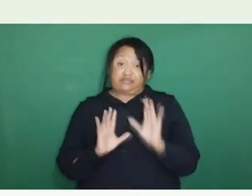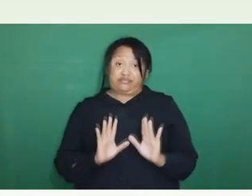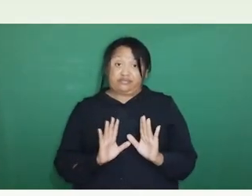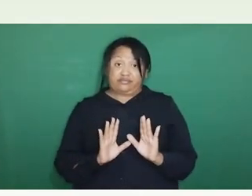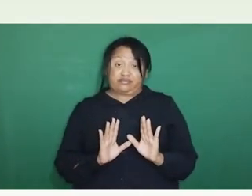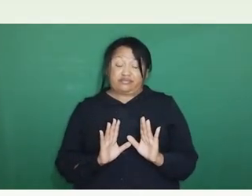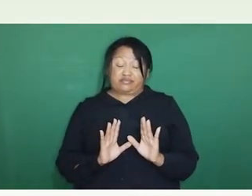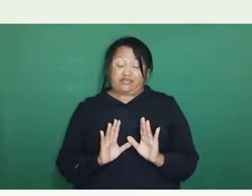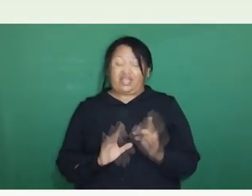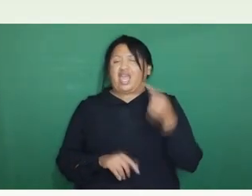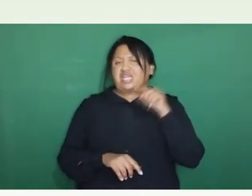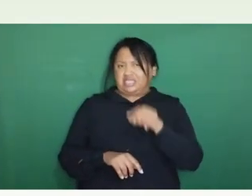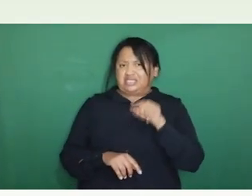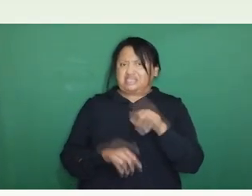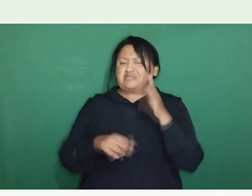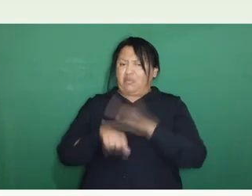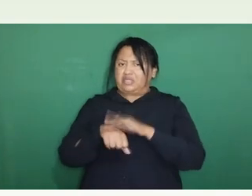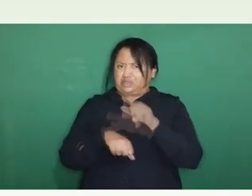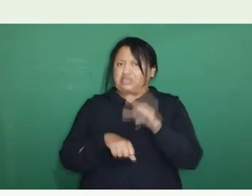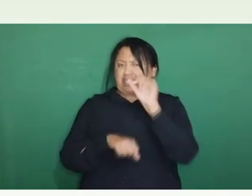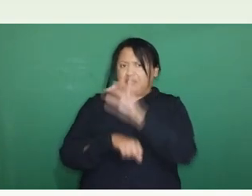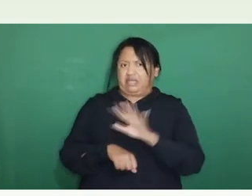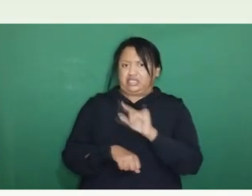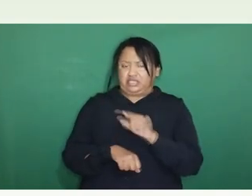e esse momento